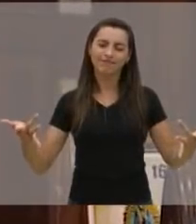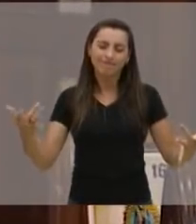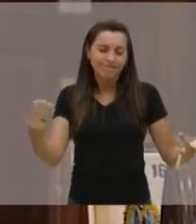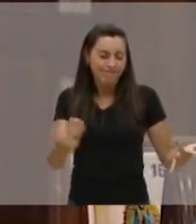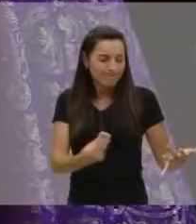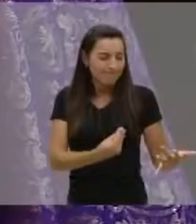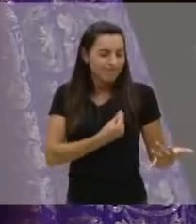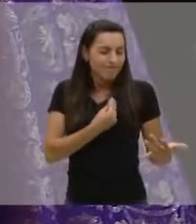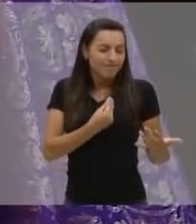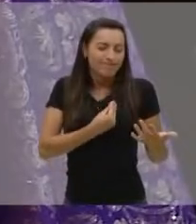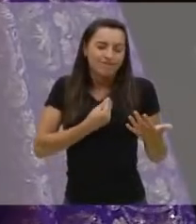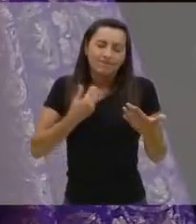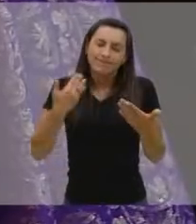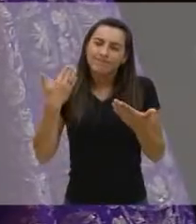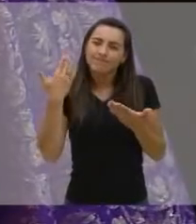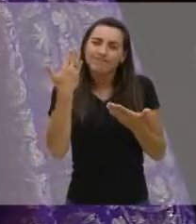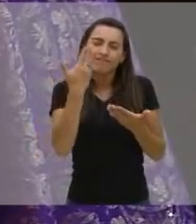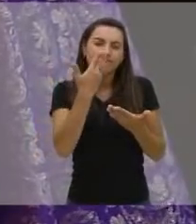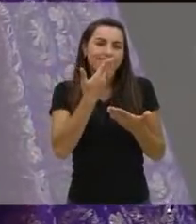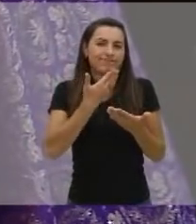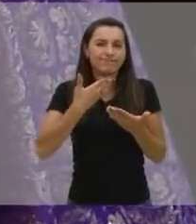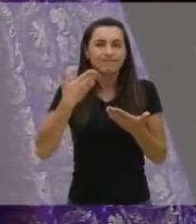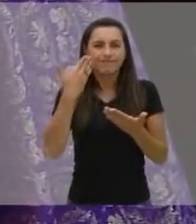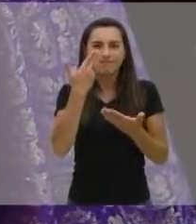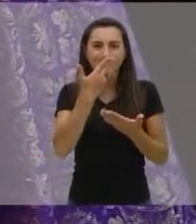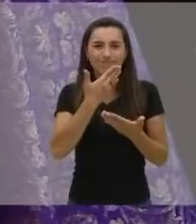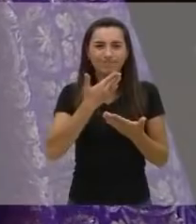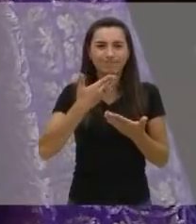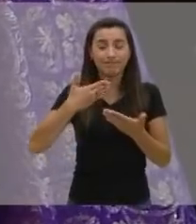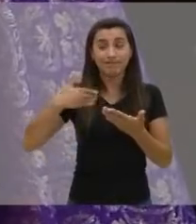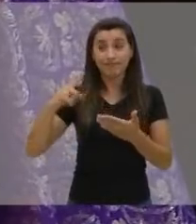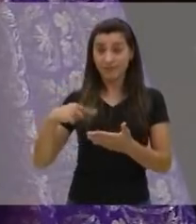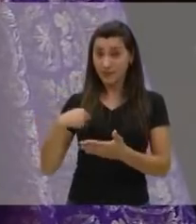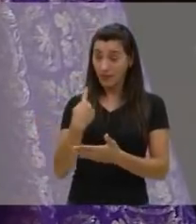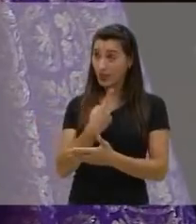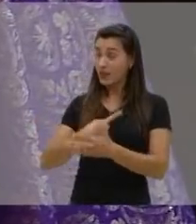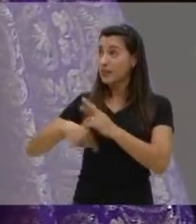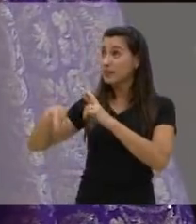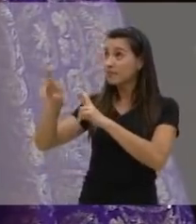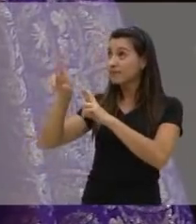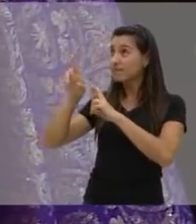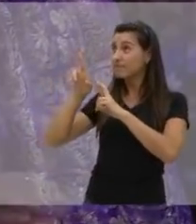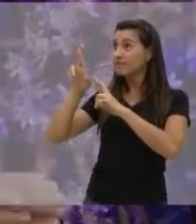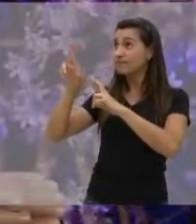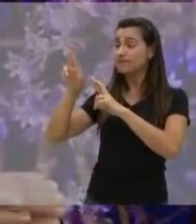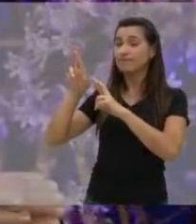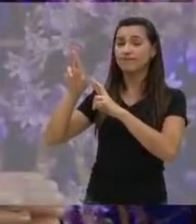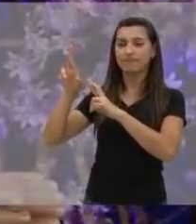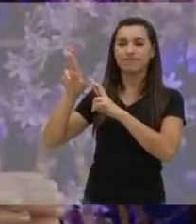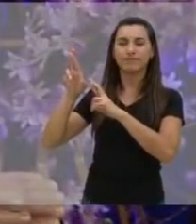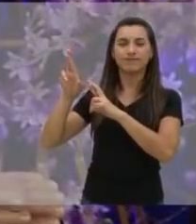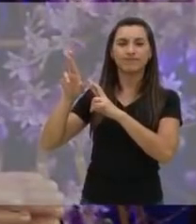Vita Dulcedo, et Spes Nostra Salve.